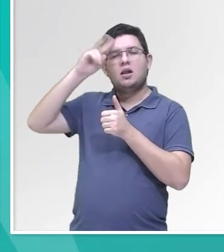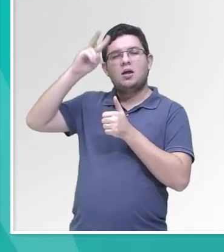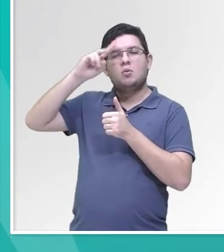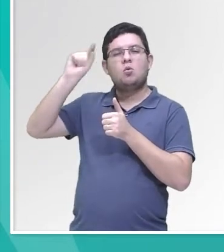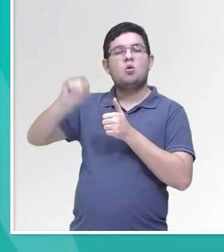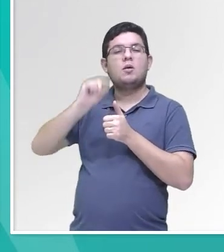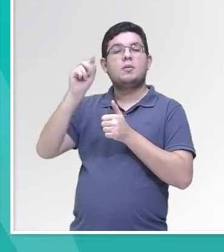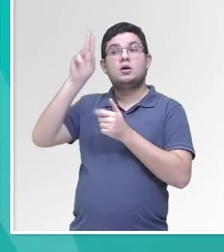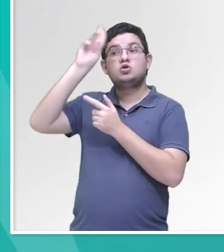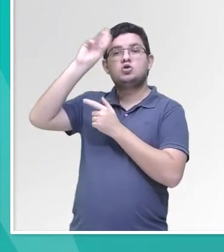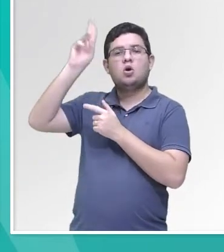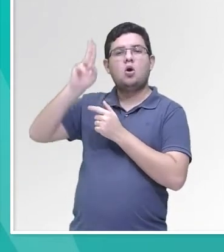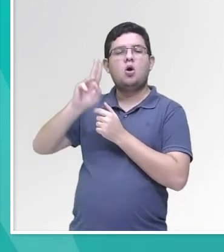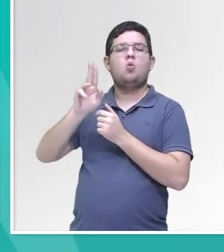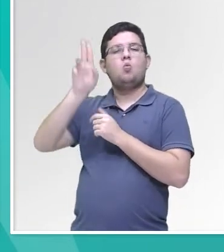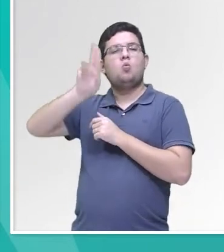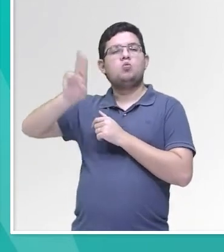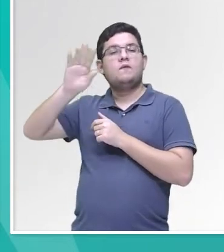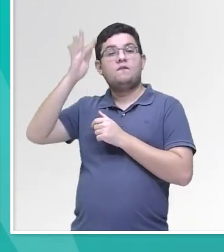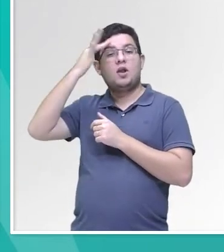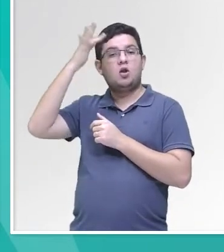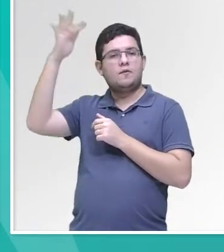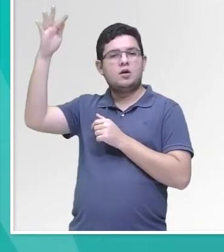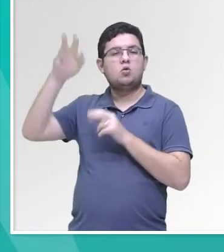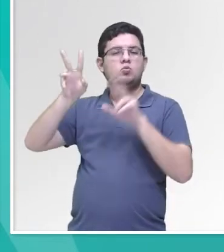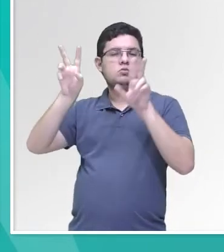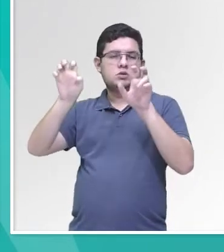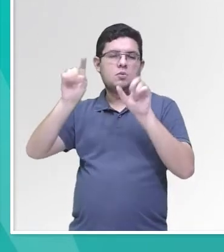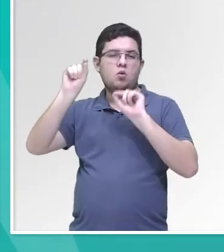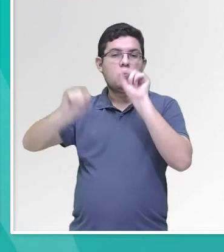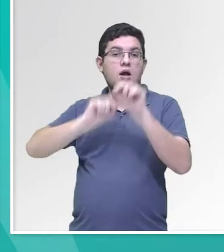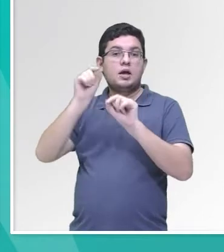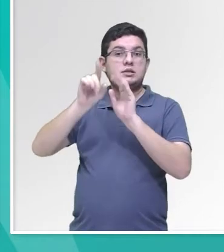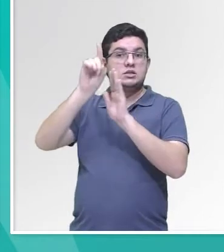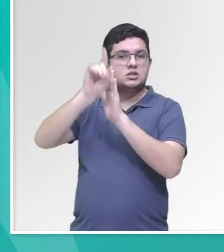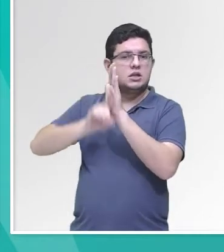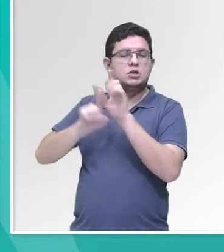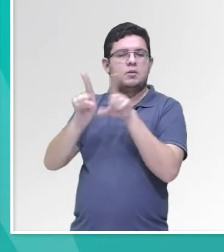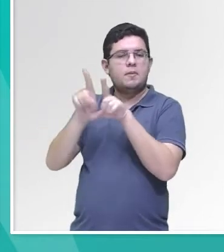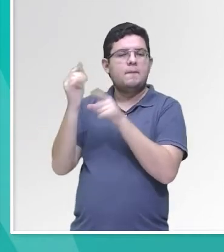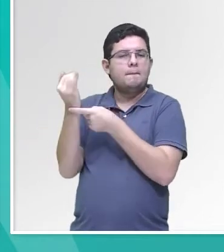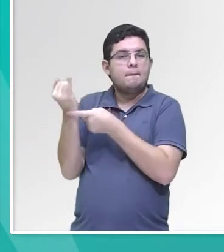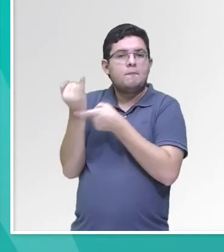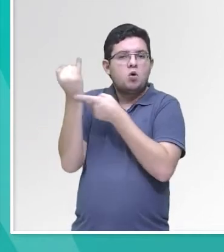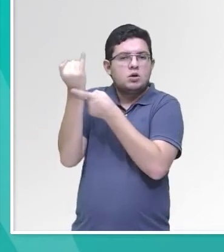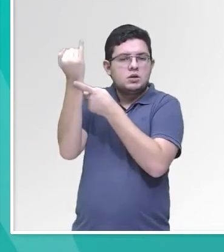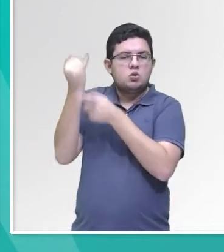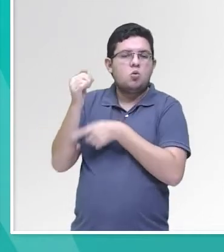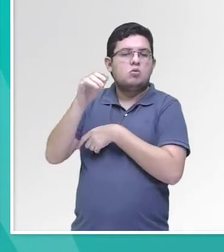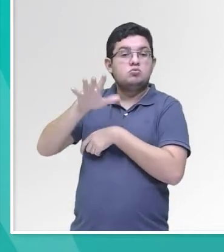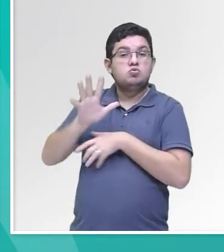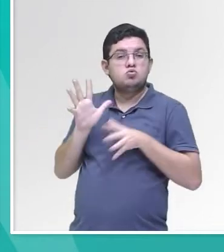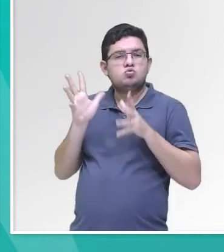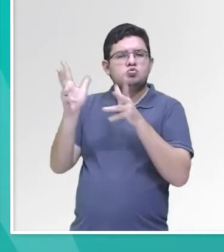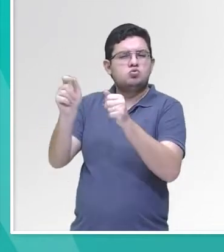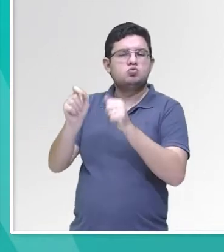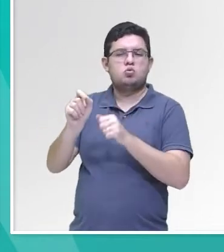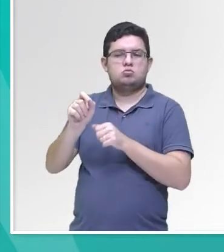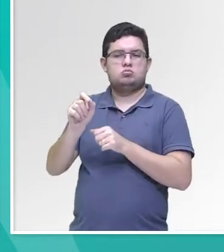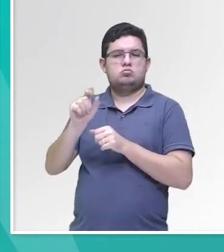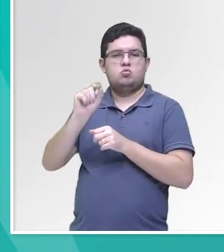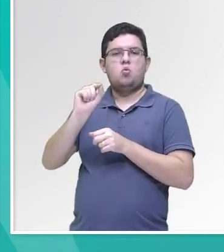contextualização filosófica sobre os direitos e importâncias de todos os cidadãos. Aqui está, logo no começo.